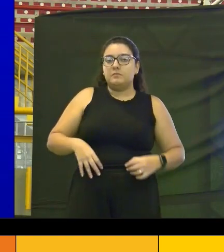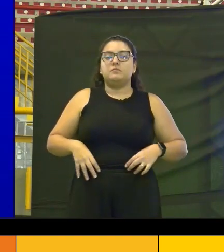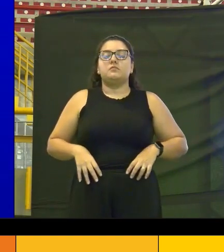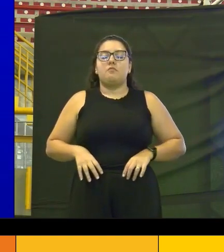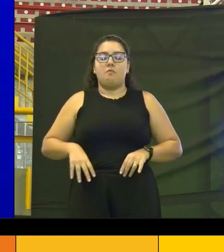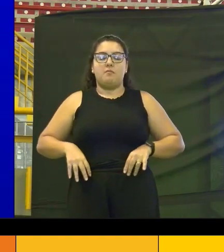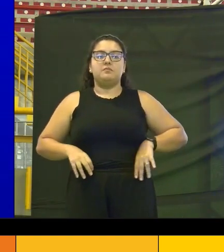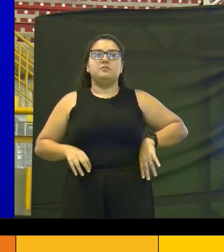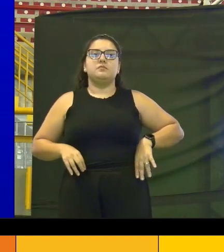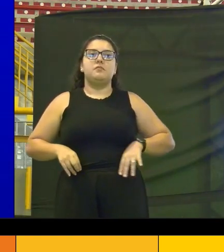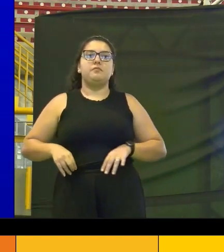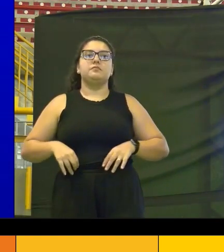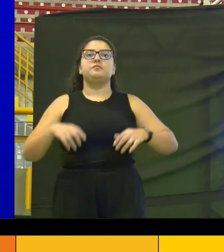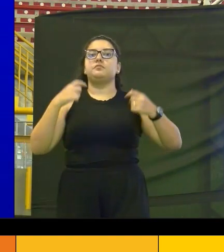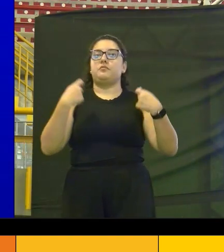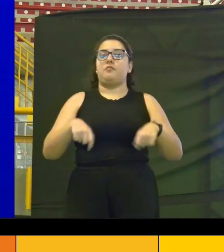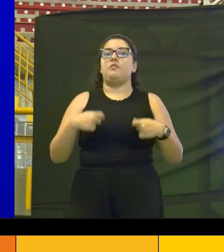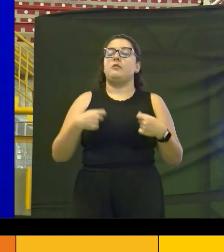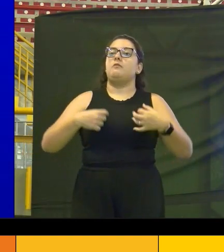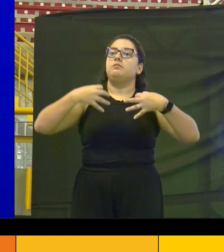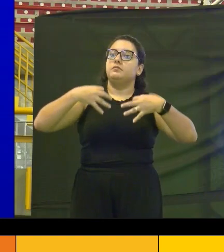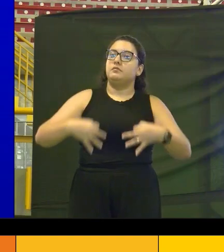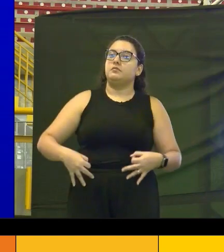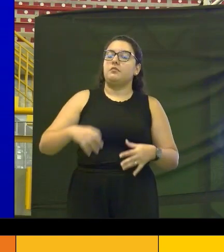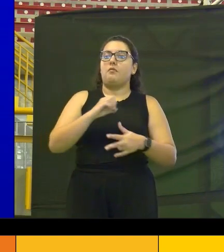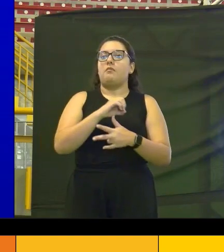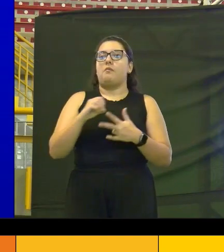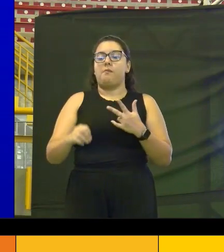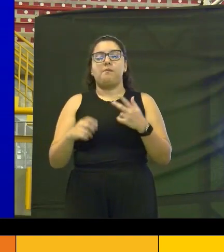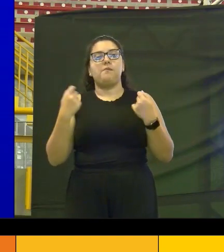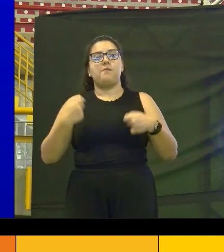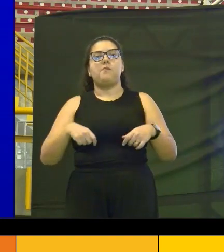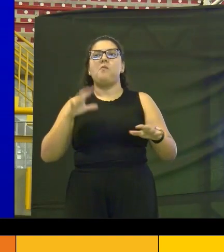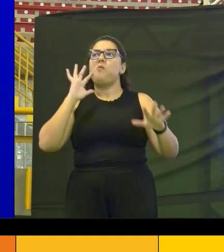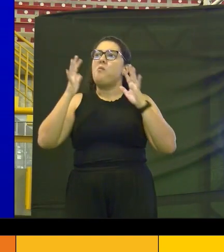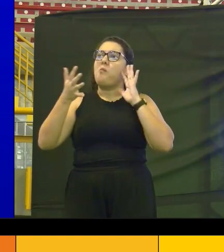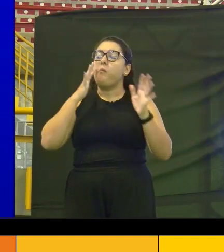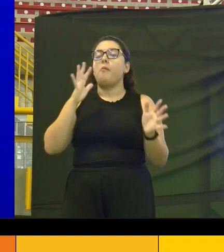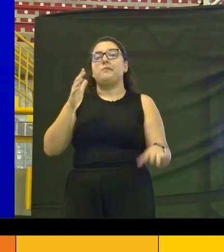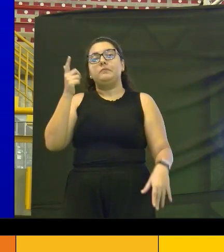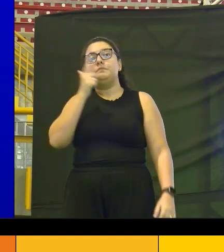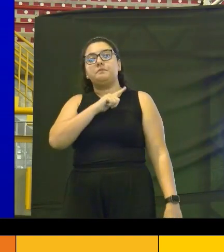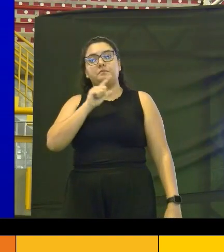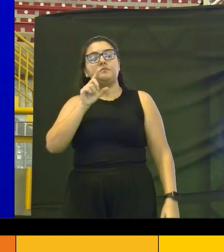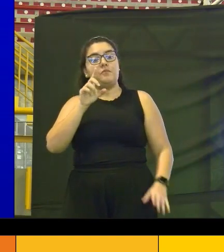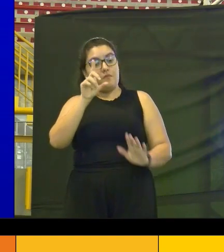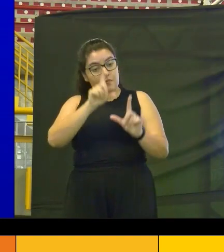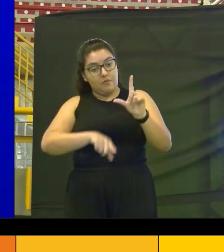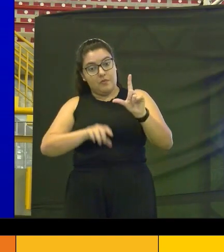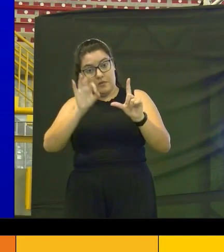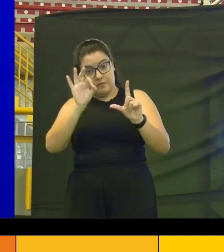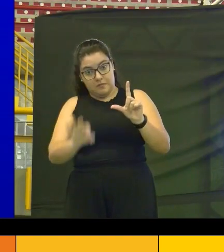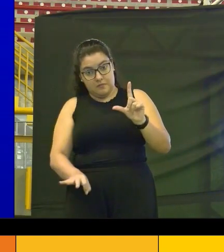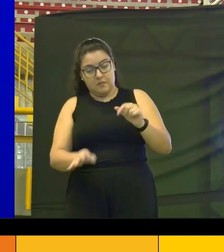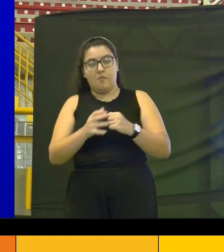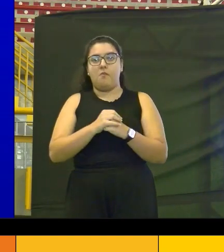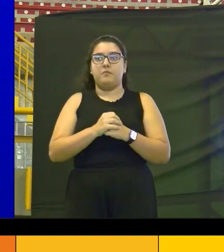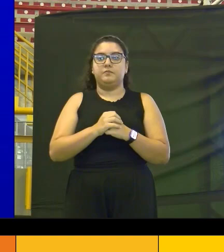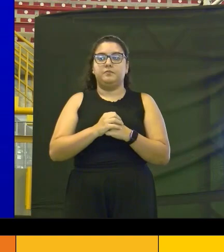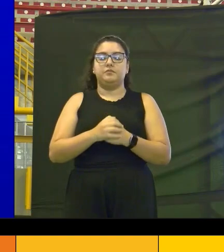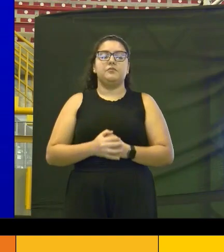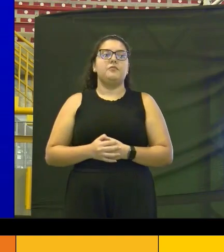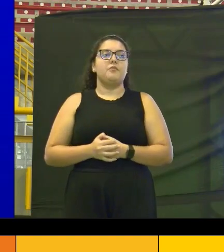O importante é acertar a questão do Enem e não resolver. O importante é acertar e não